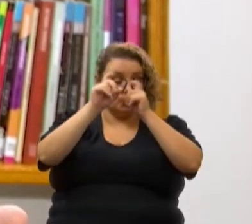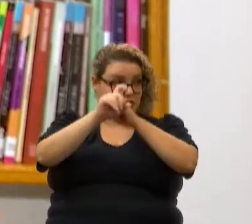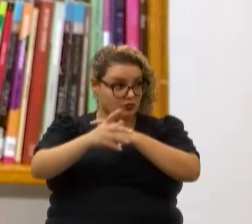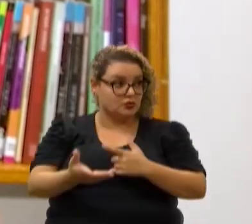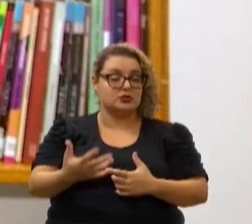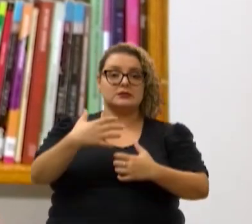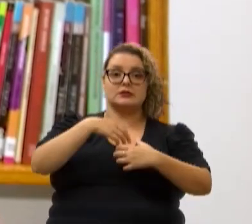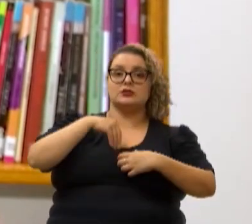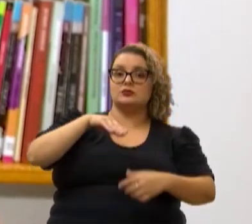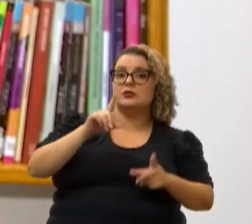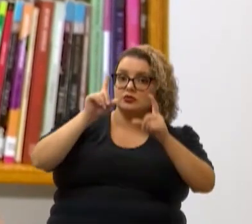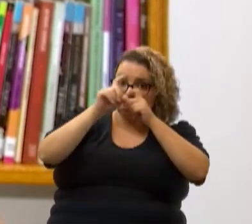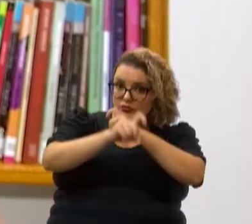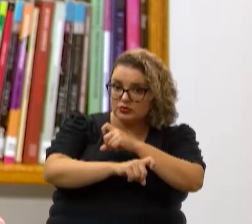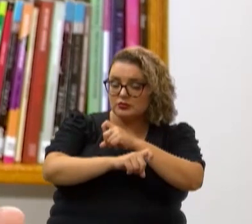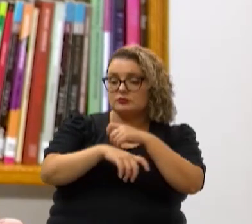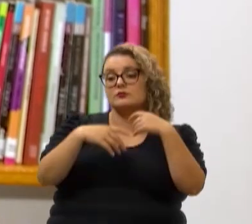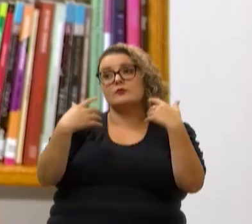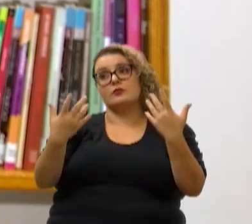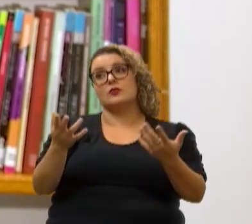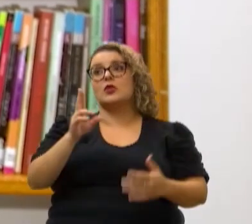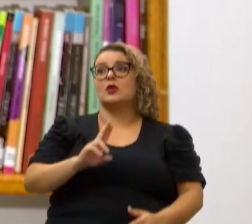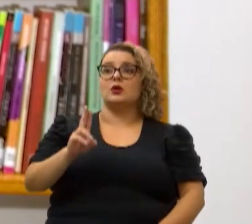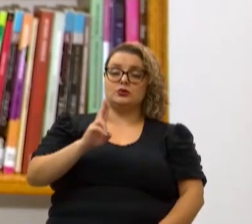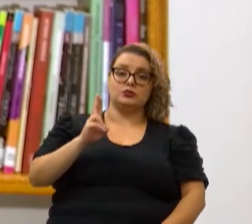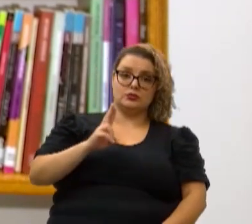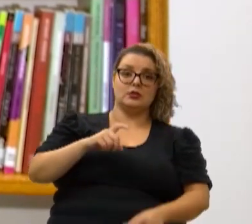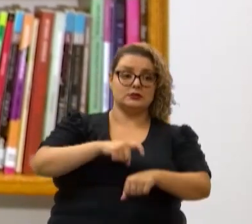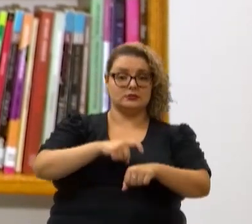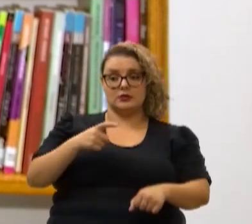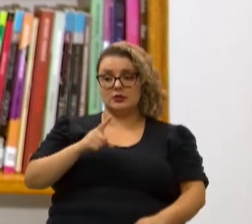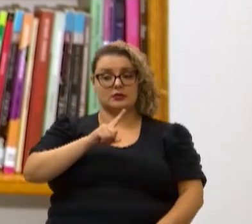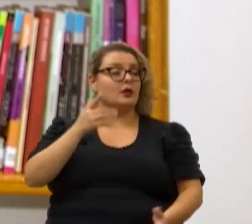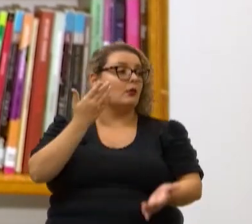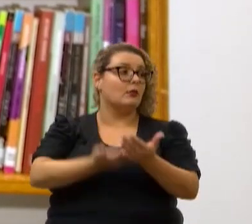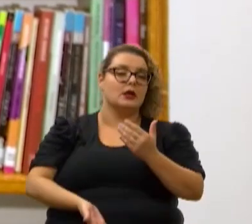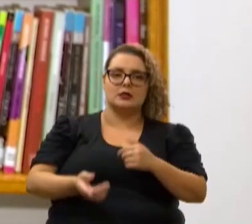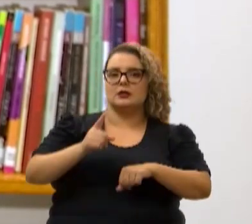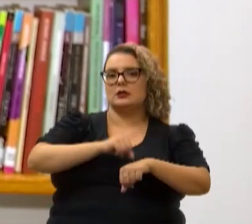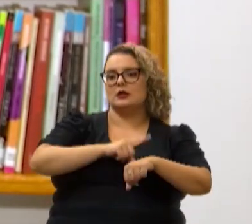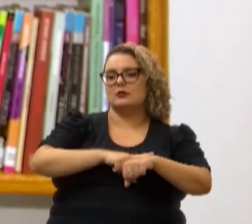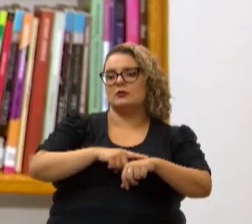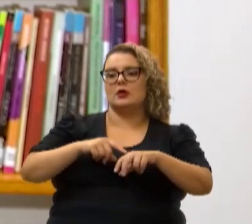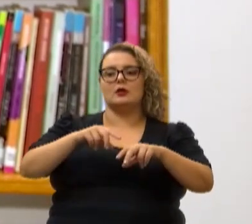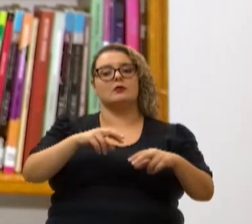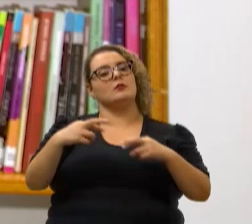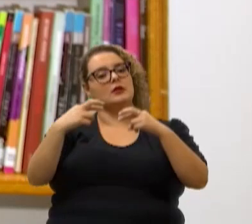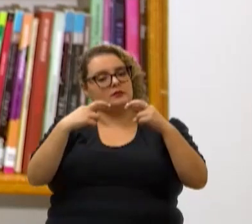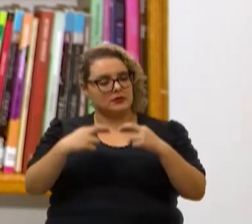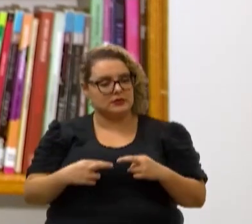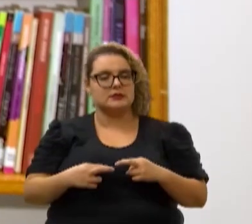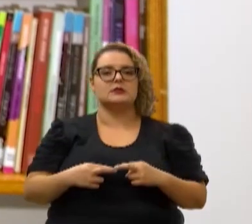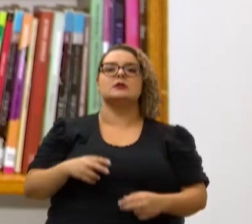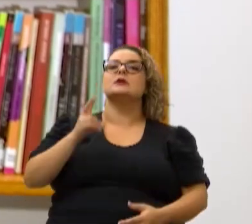complicado, você sente mais dificuldade, e utilizar esses momentos, né? Não perder muito tempo, mas revisitá-los